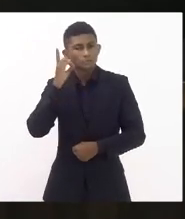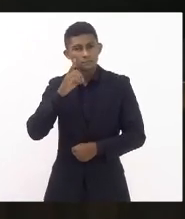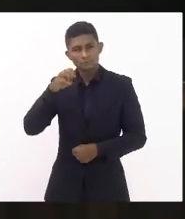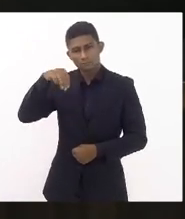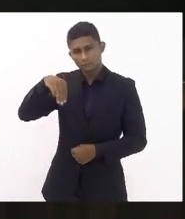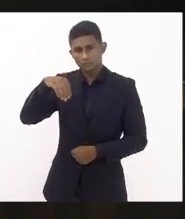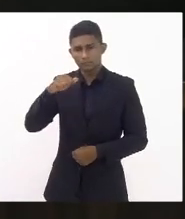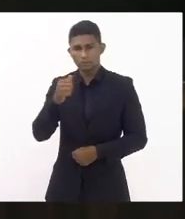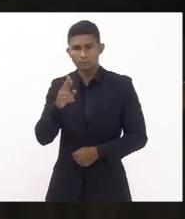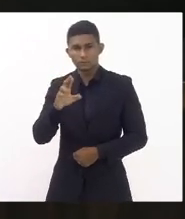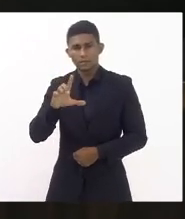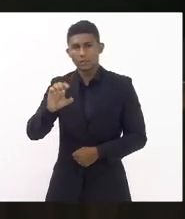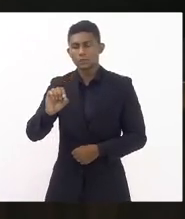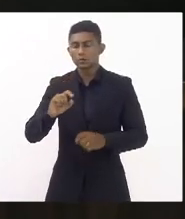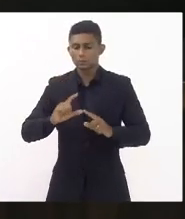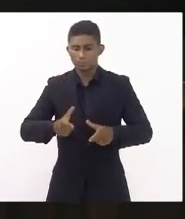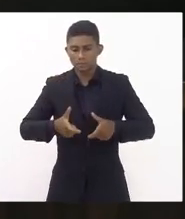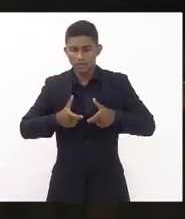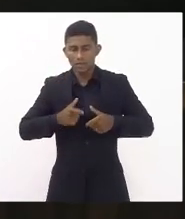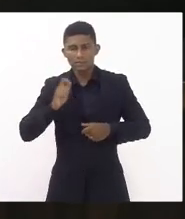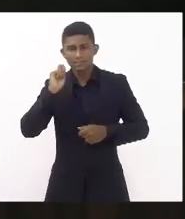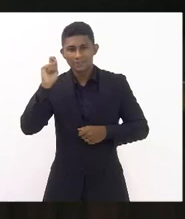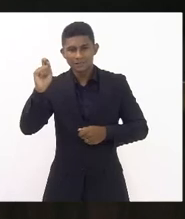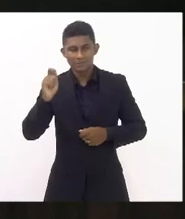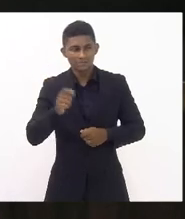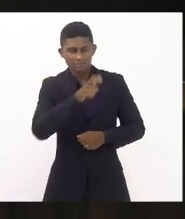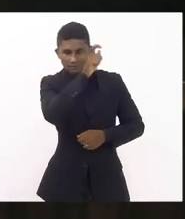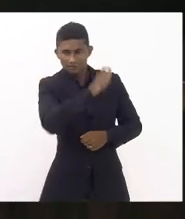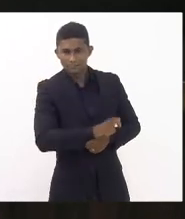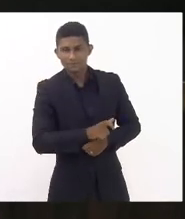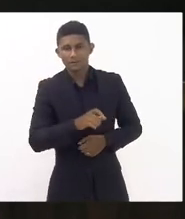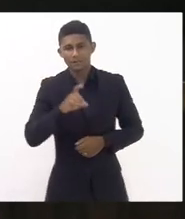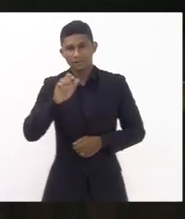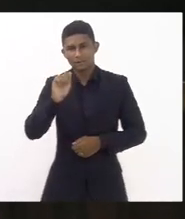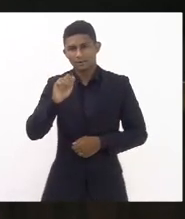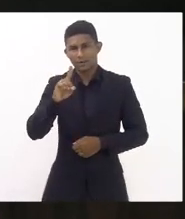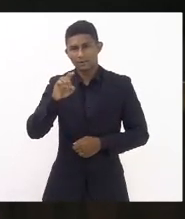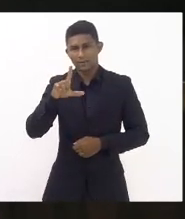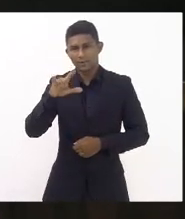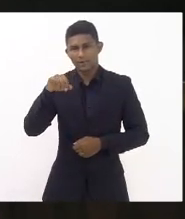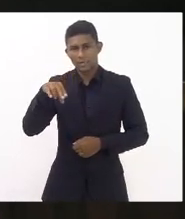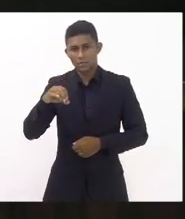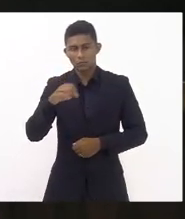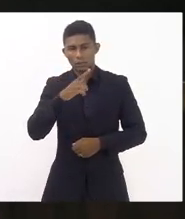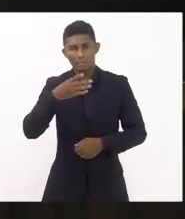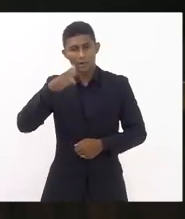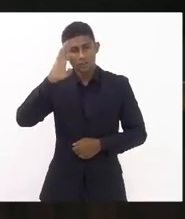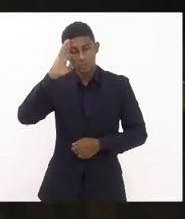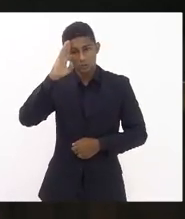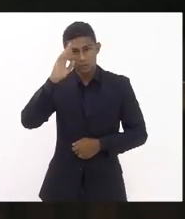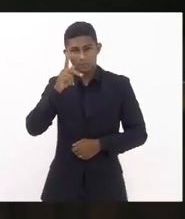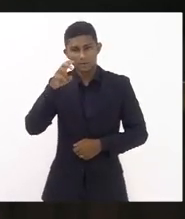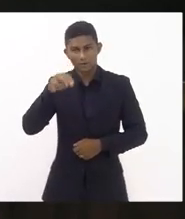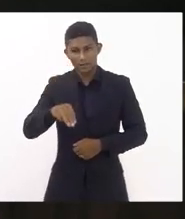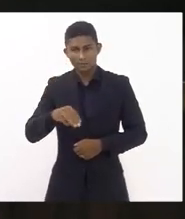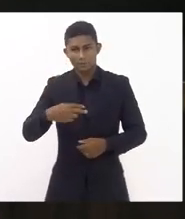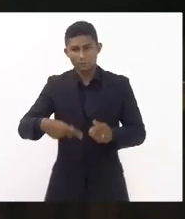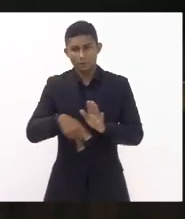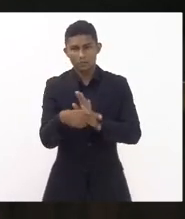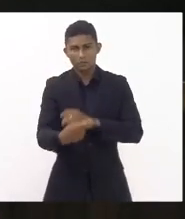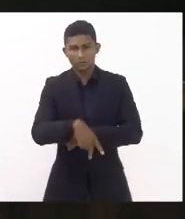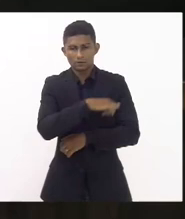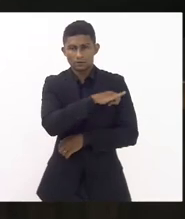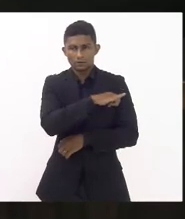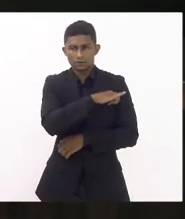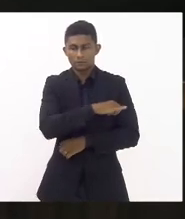que concede medalha Tiradentes ao senhor Adelino Medeiros de Azevedo, major da Polícia Militar do Estado do Rio de Janeiro.